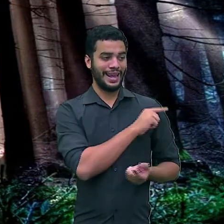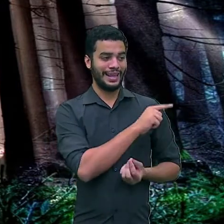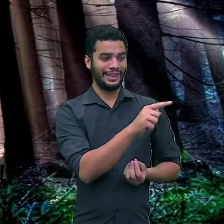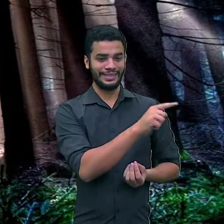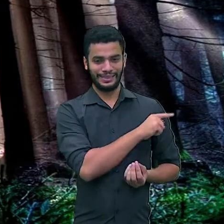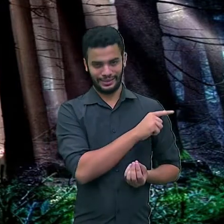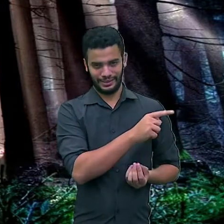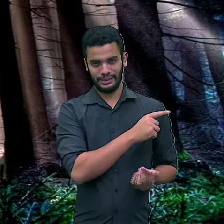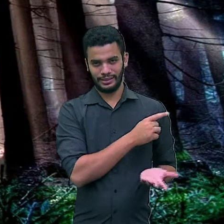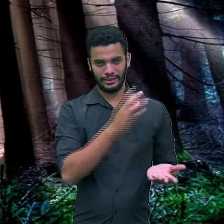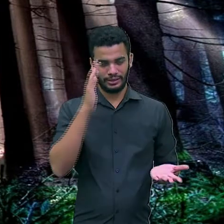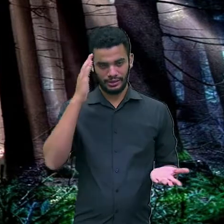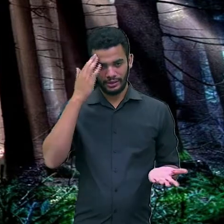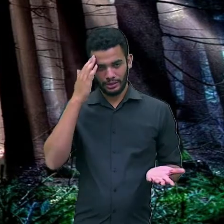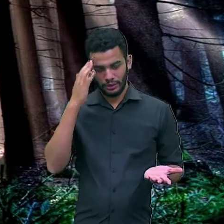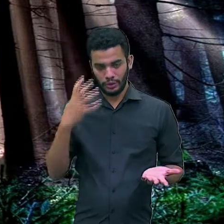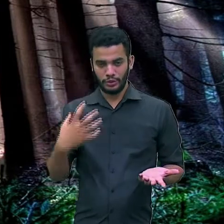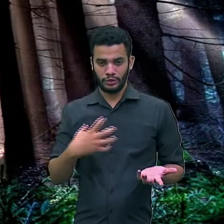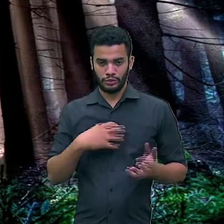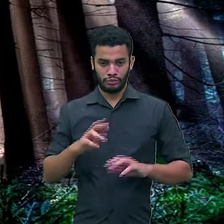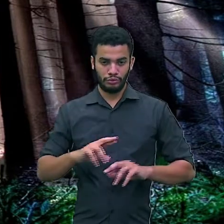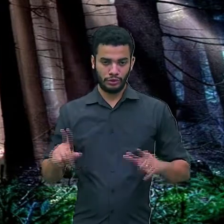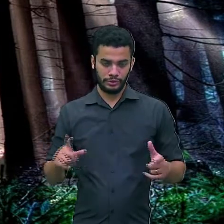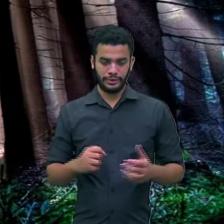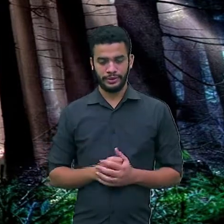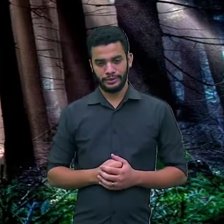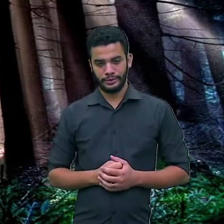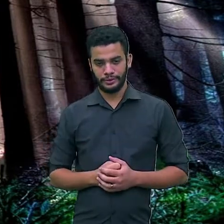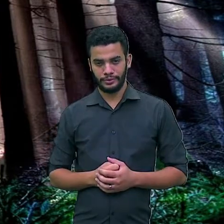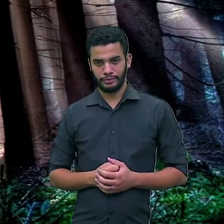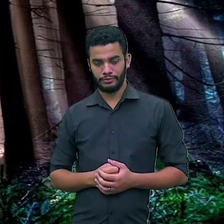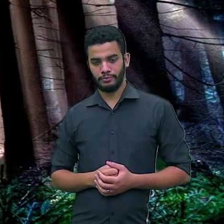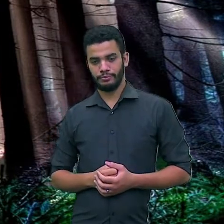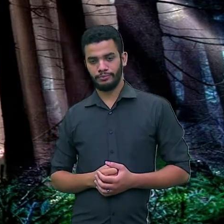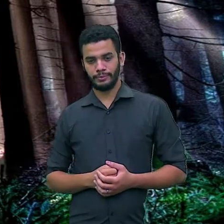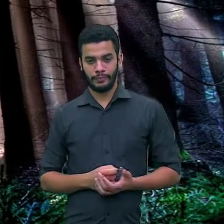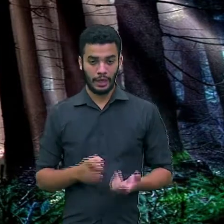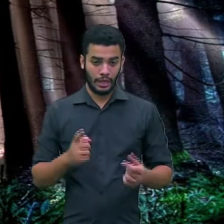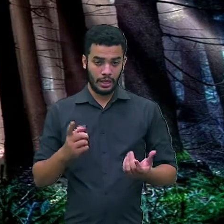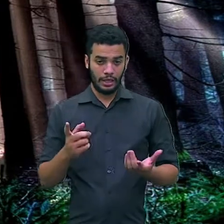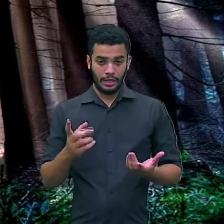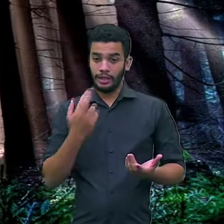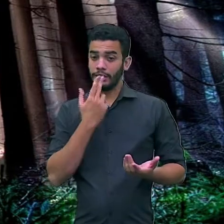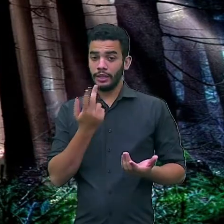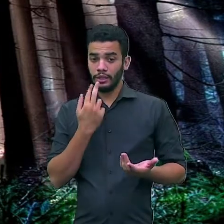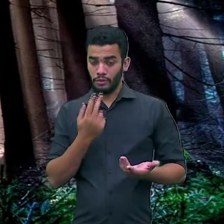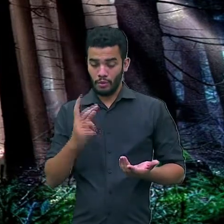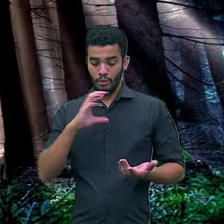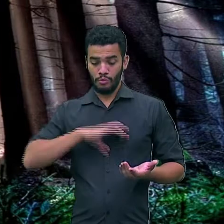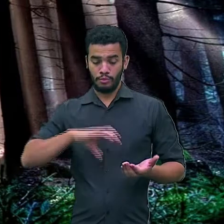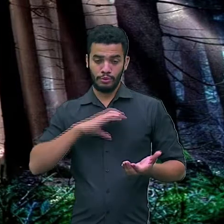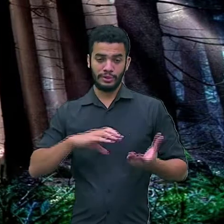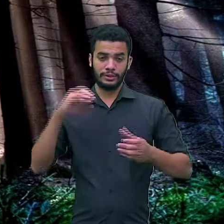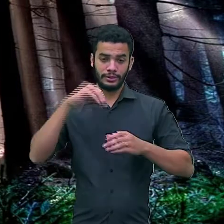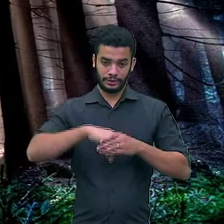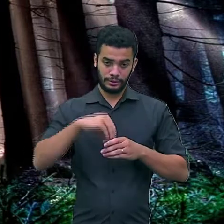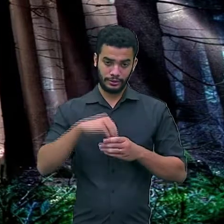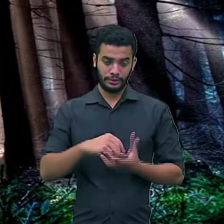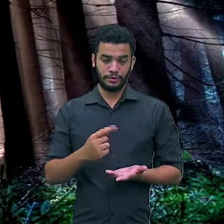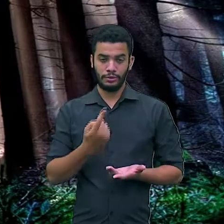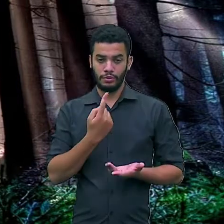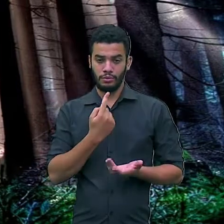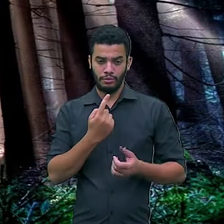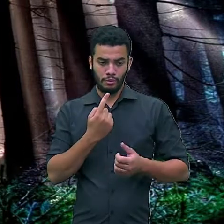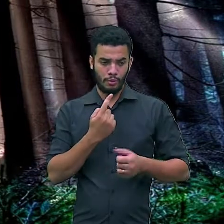as variações de números. Vale lembrar que, em língua portuguesa, quando eu estou falando